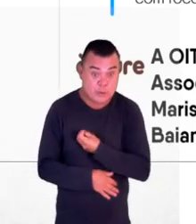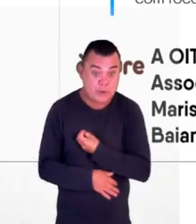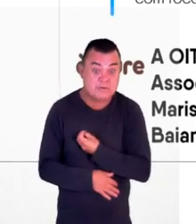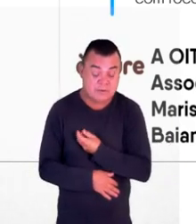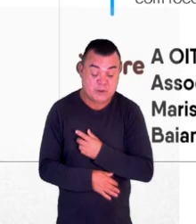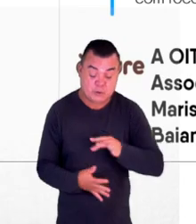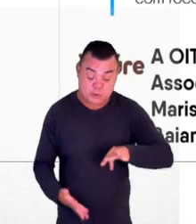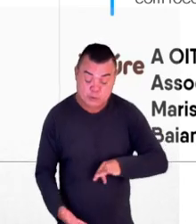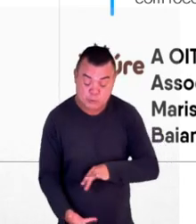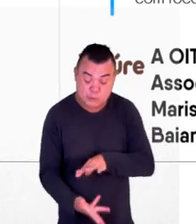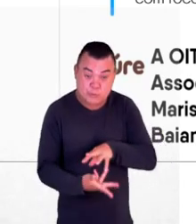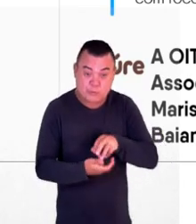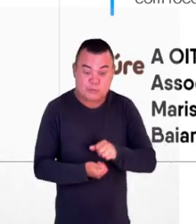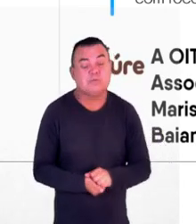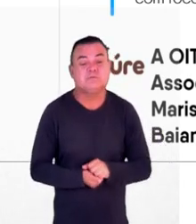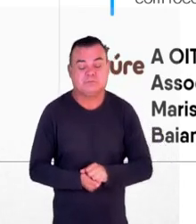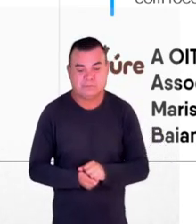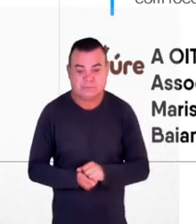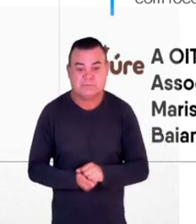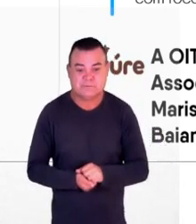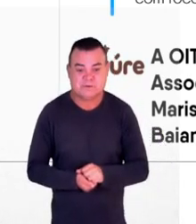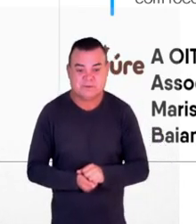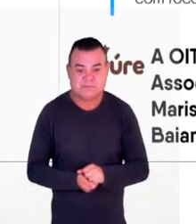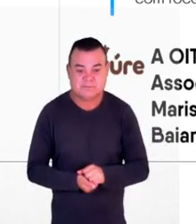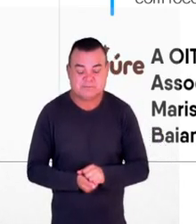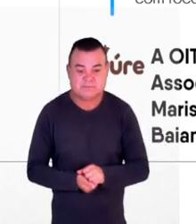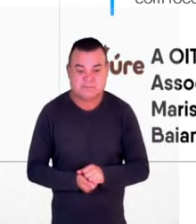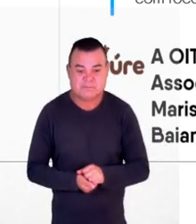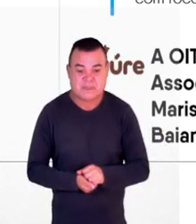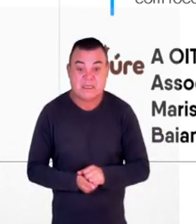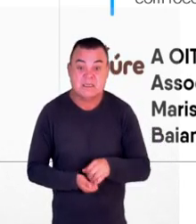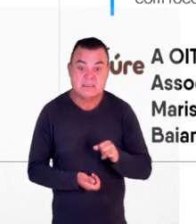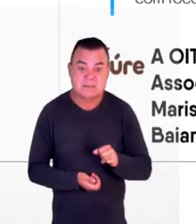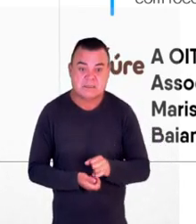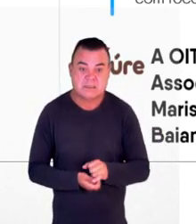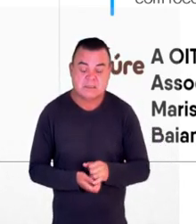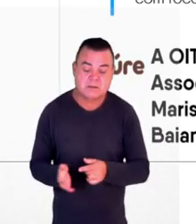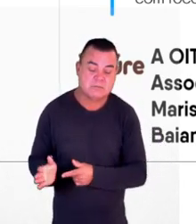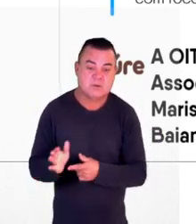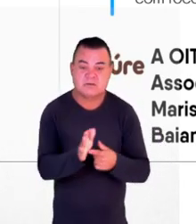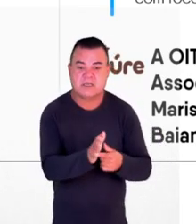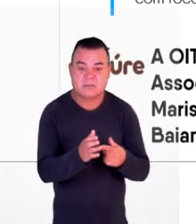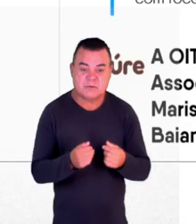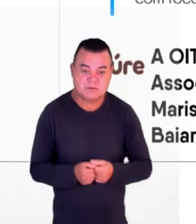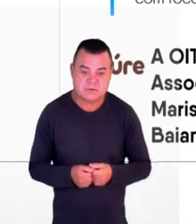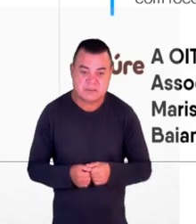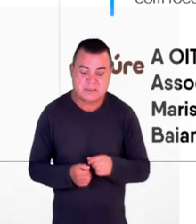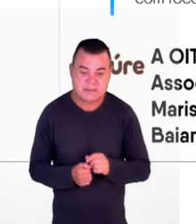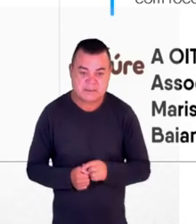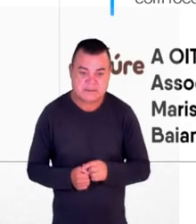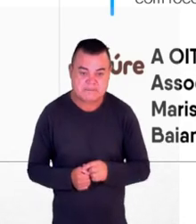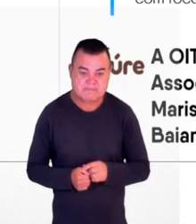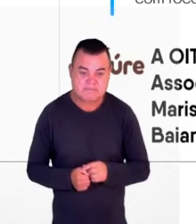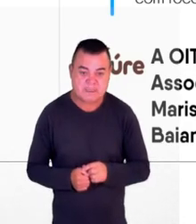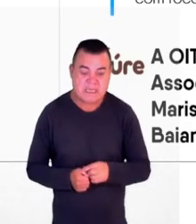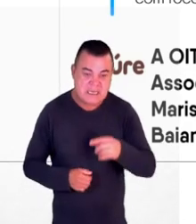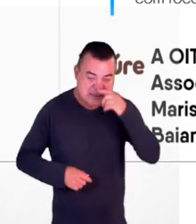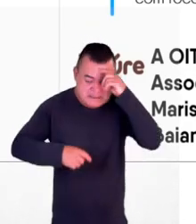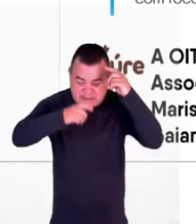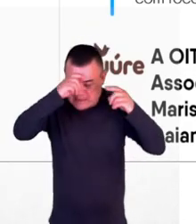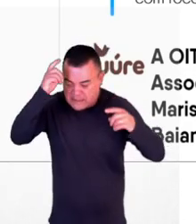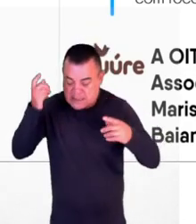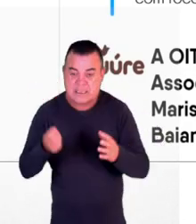né se a gente eh se trouxermos aqui por exemplo a a as ideias para